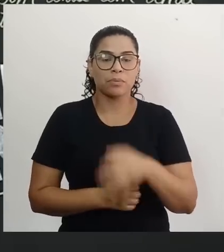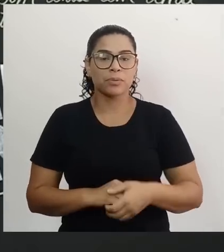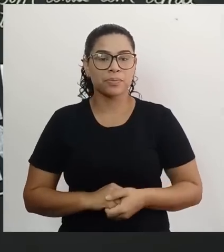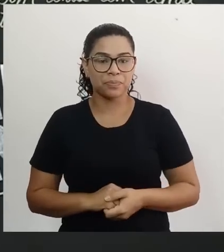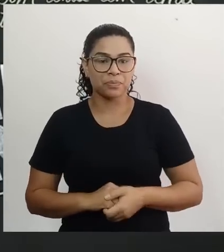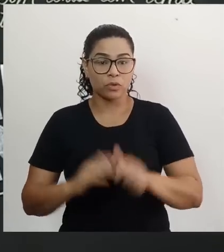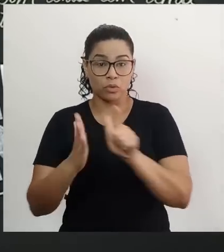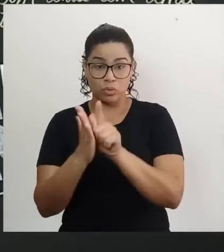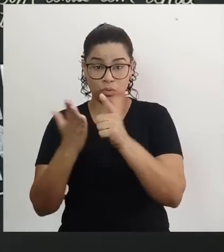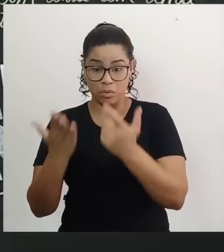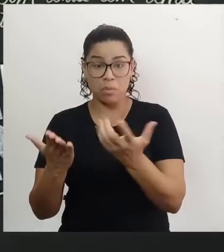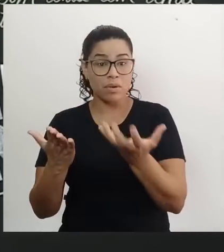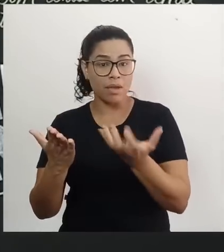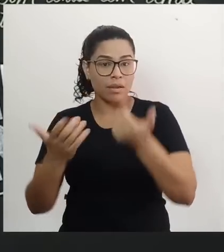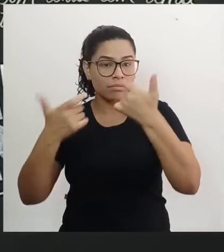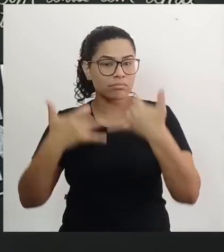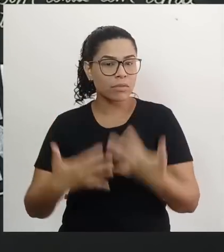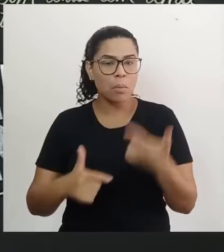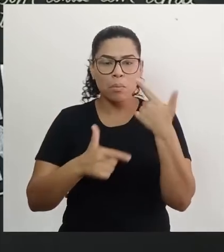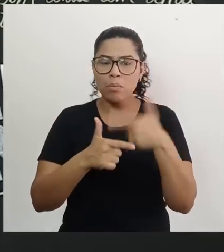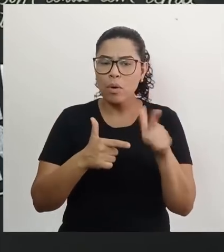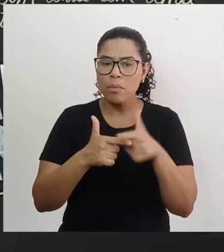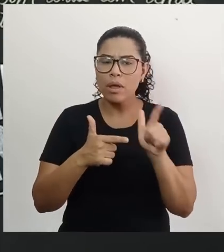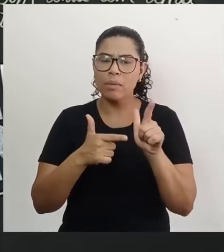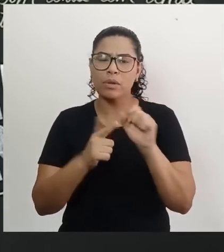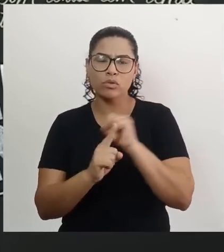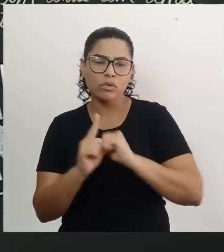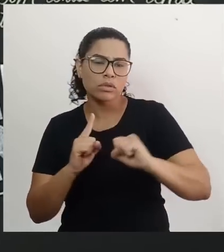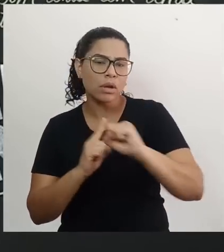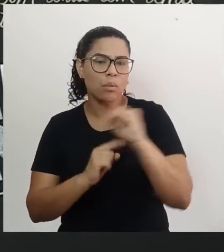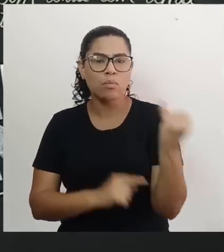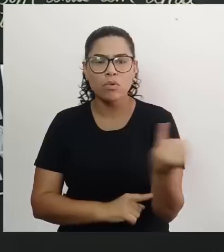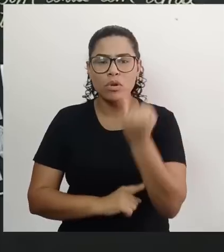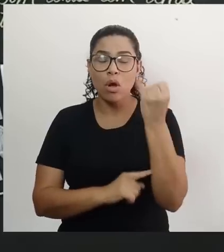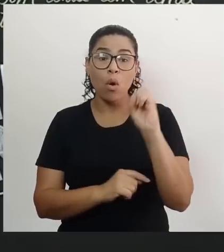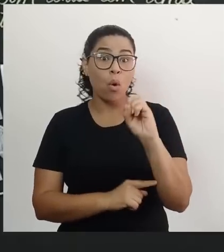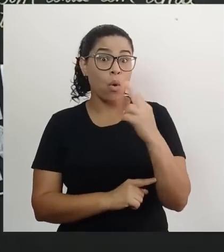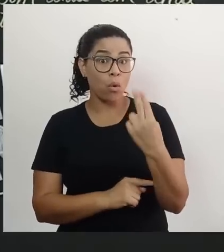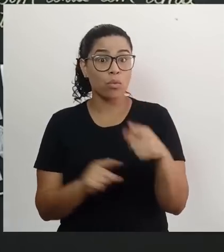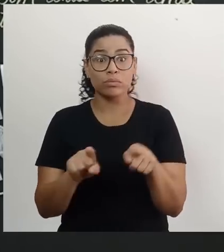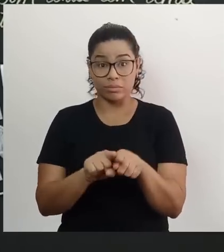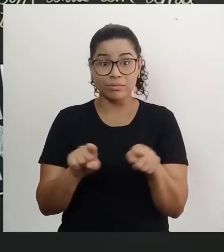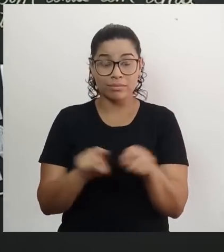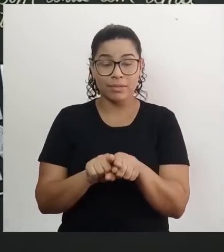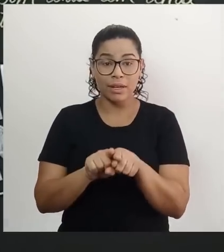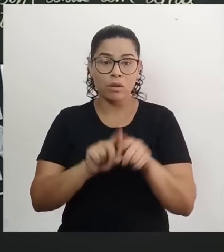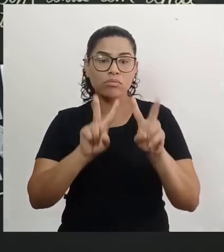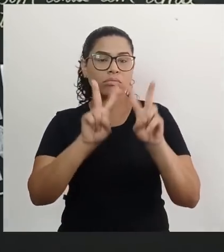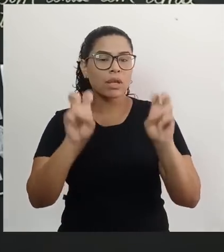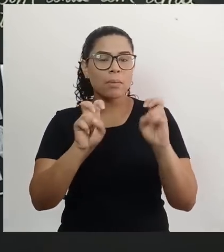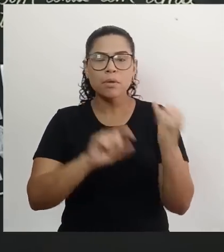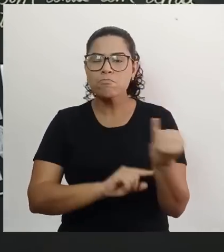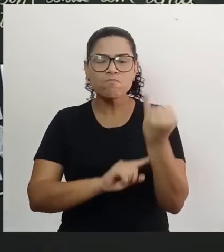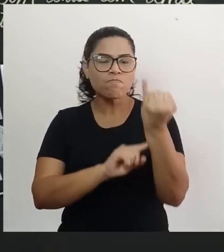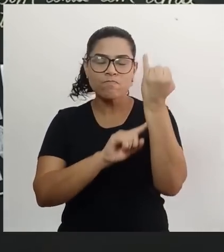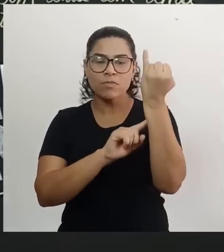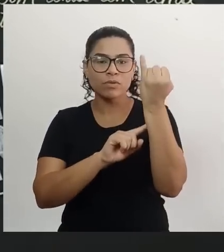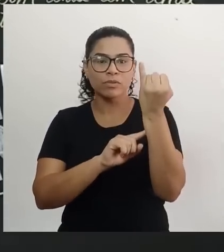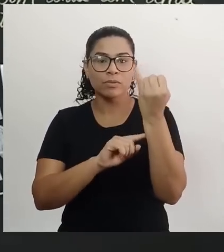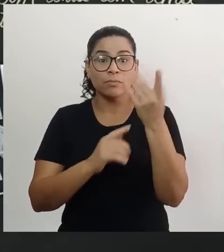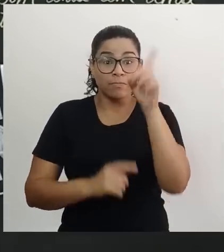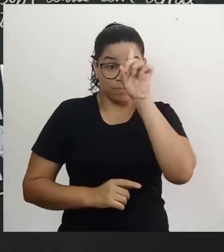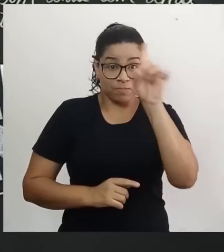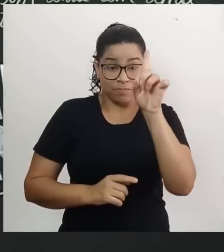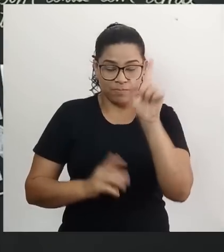quer publicar um editorial hoje sobre um problema social importante ou sobre uma temática bastante relevante que vai ser abordada na edição